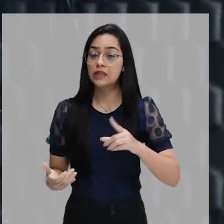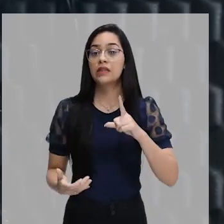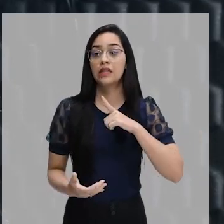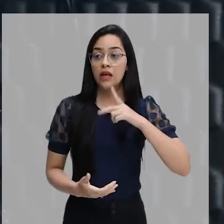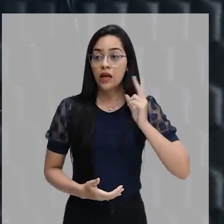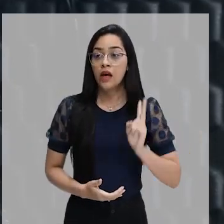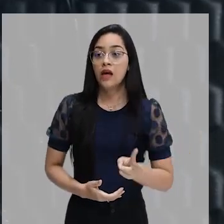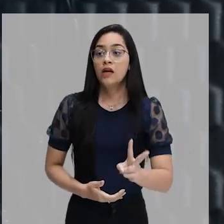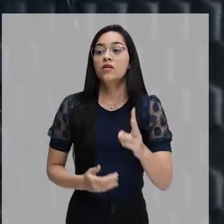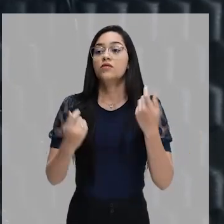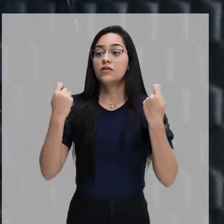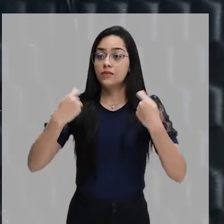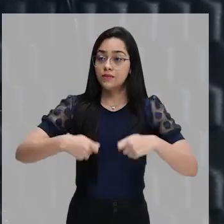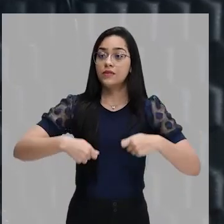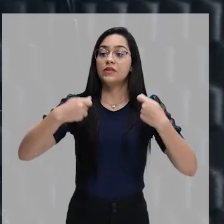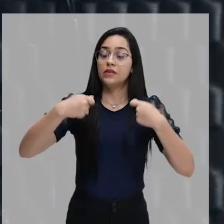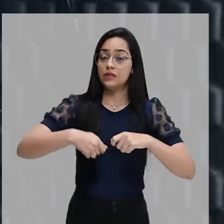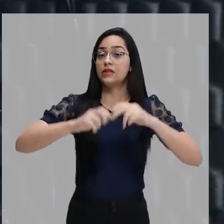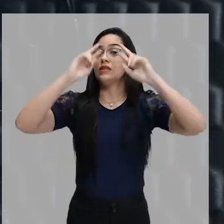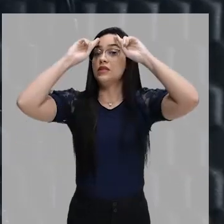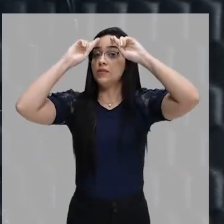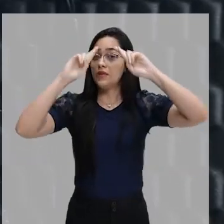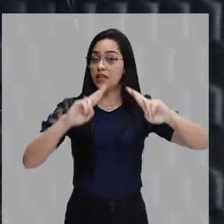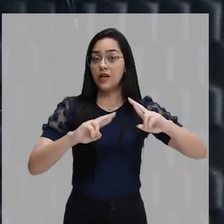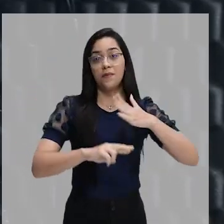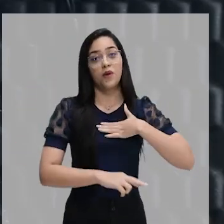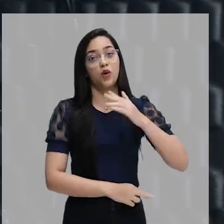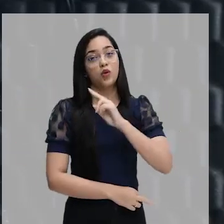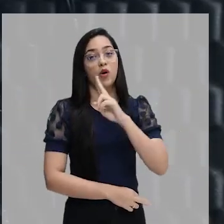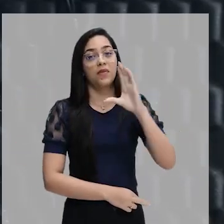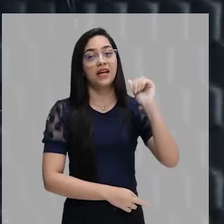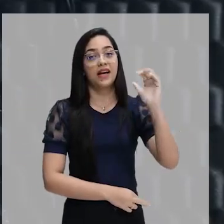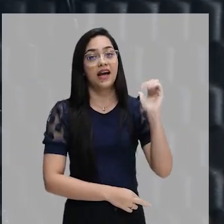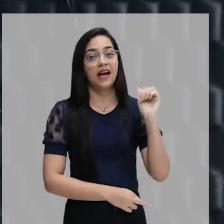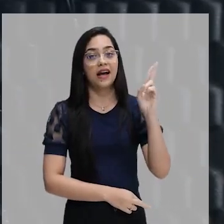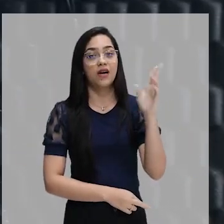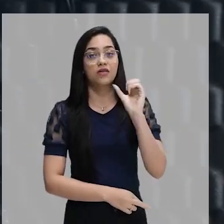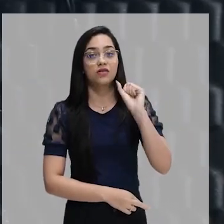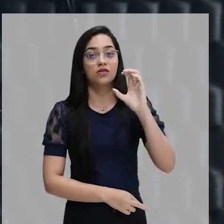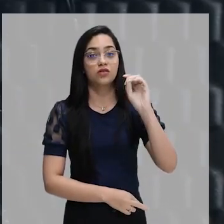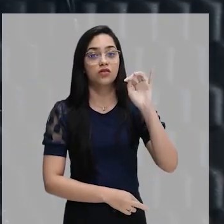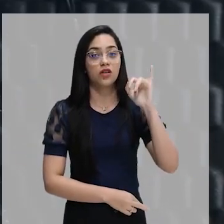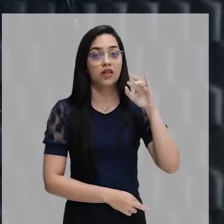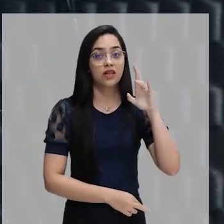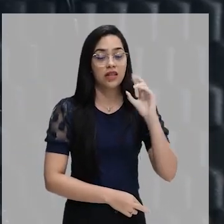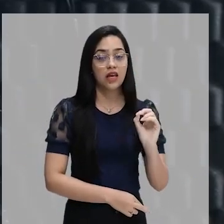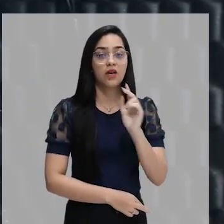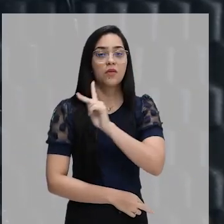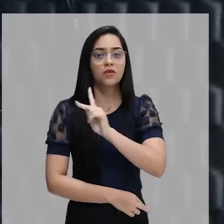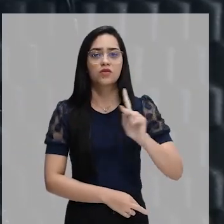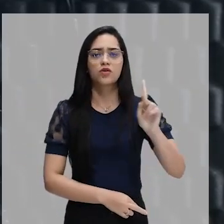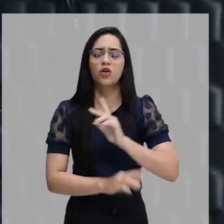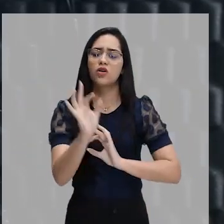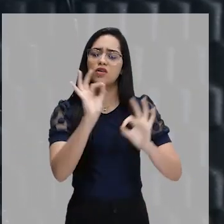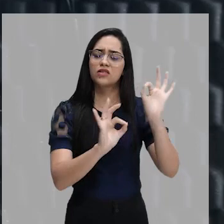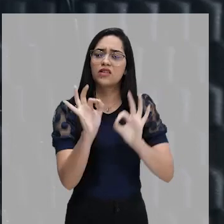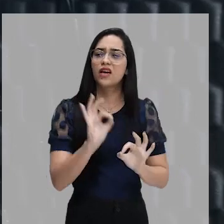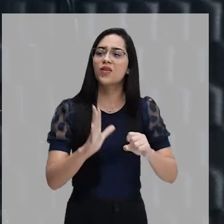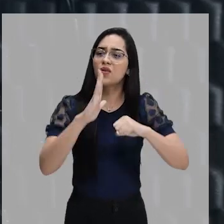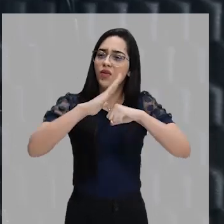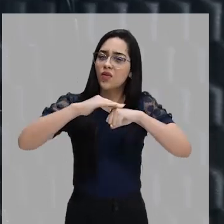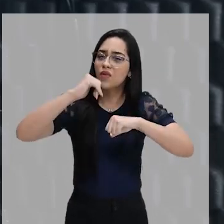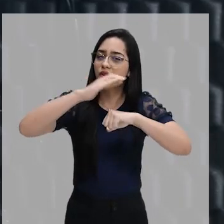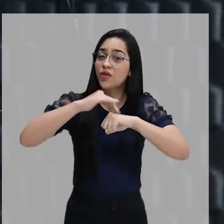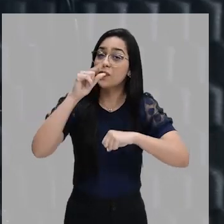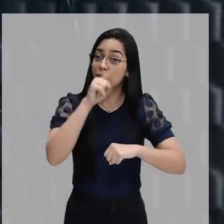continuam e precisam ser respeitados. Eu sou a professora Cacau Sotero. Essa é mais uma aula preparada com muito carinho